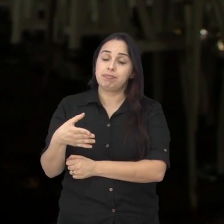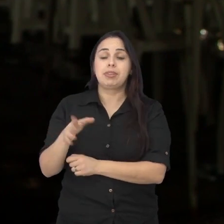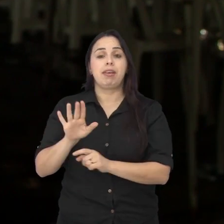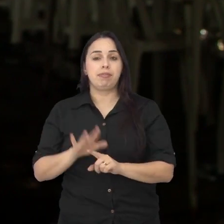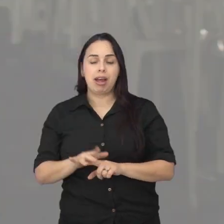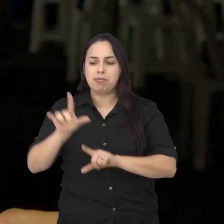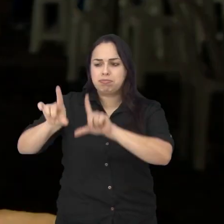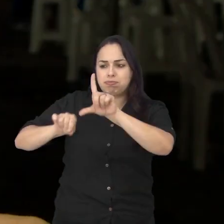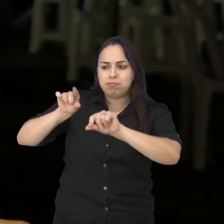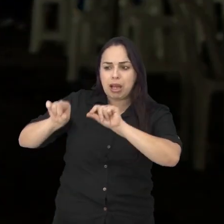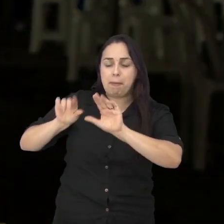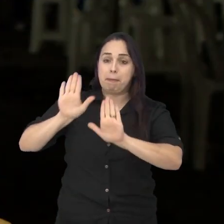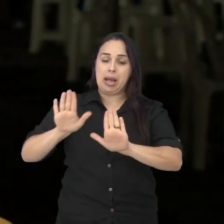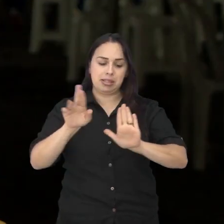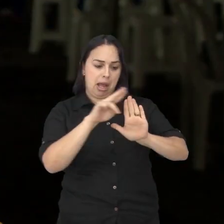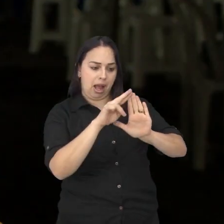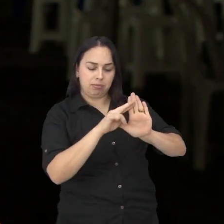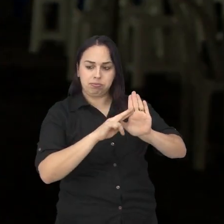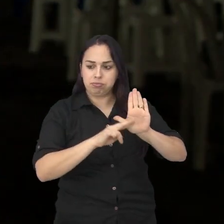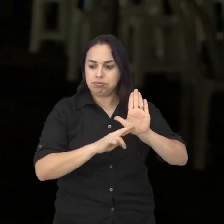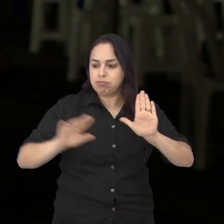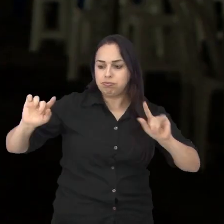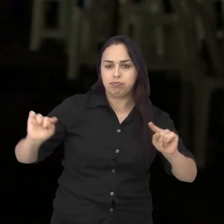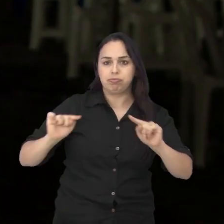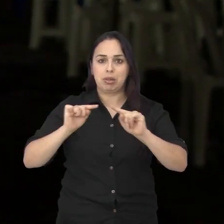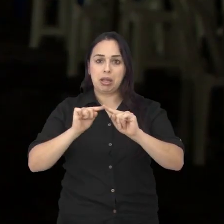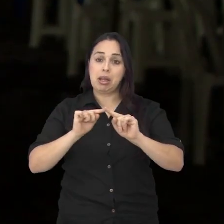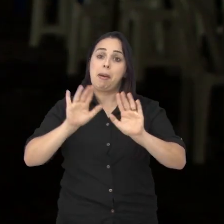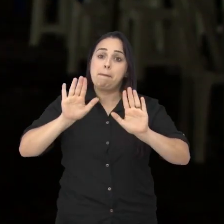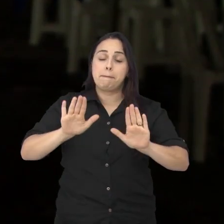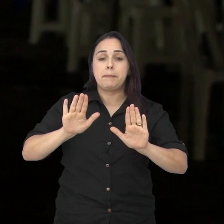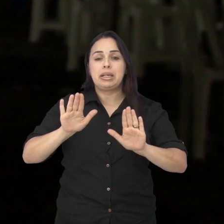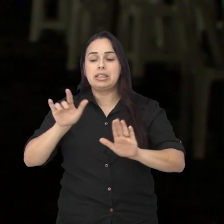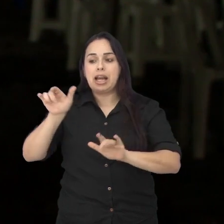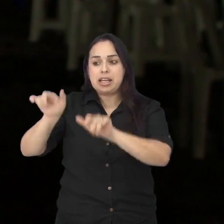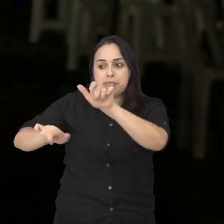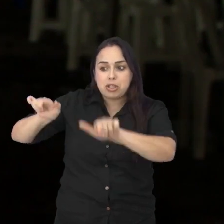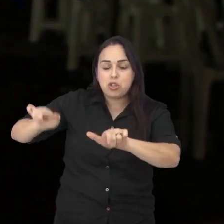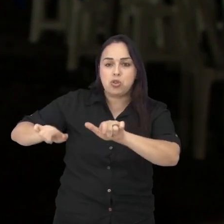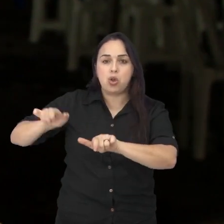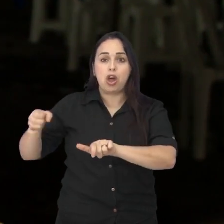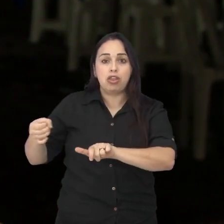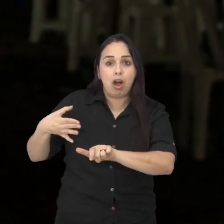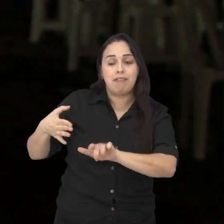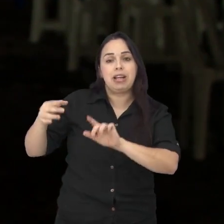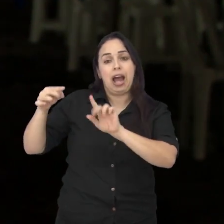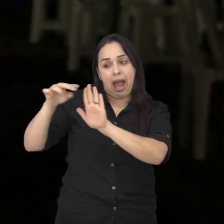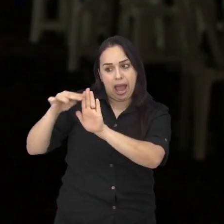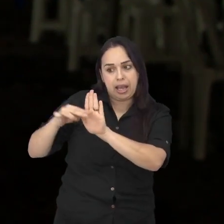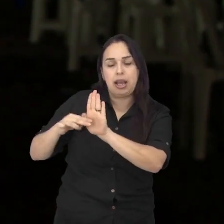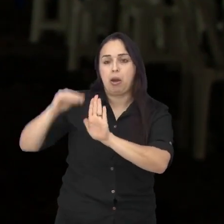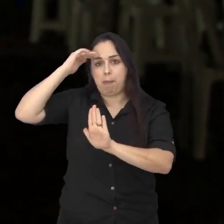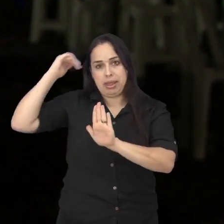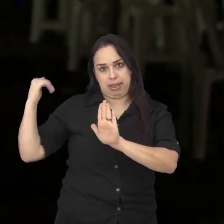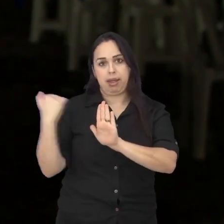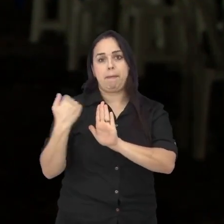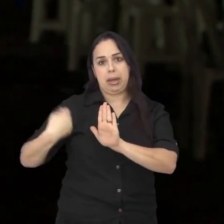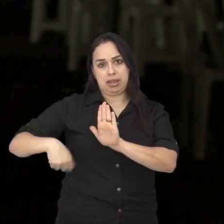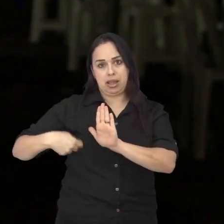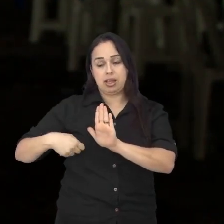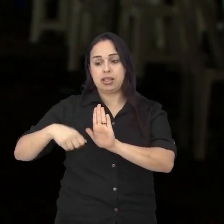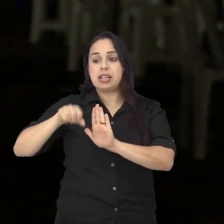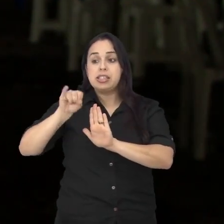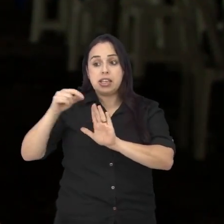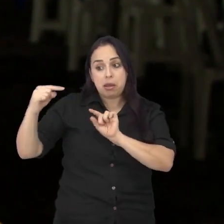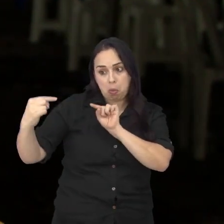feirantes novos. Vai selecionar sob regras, né? Entretanto, as pessoas de fora também têm regras. Aqueles